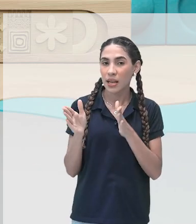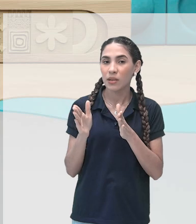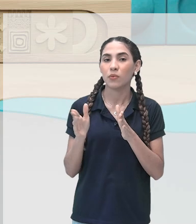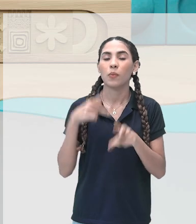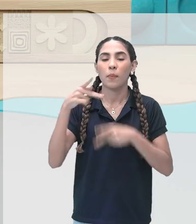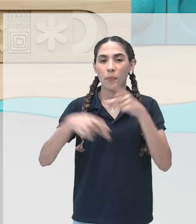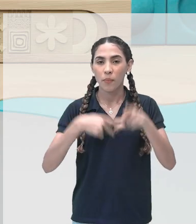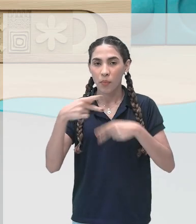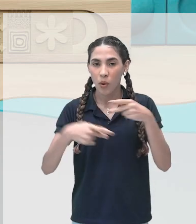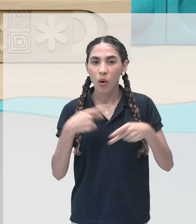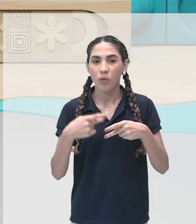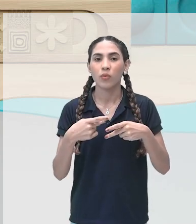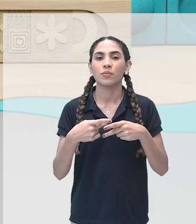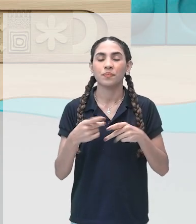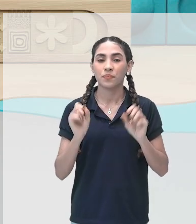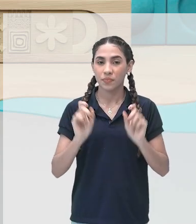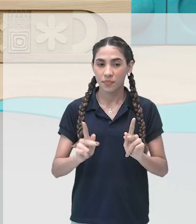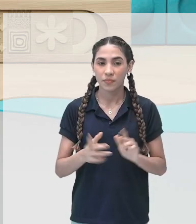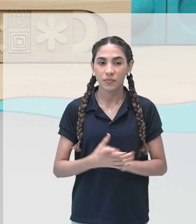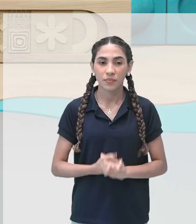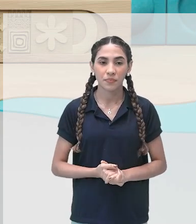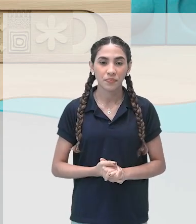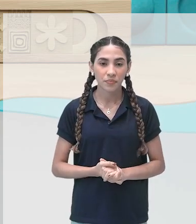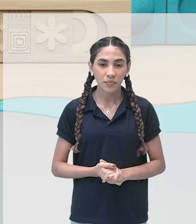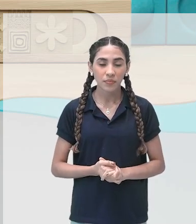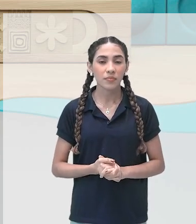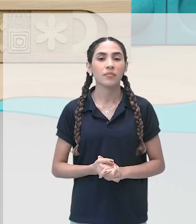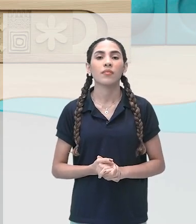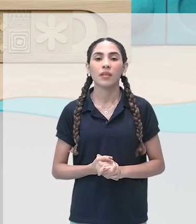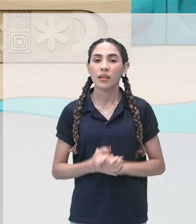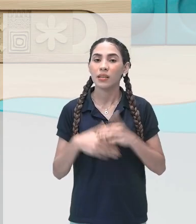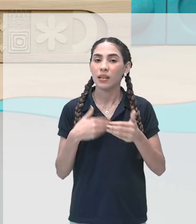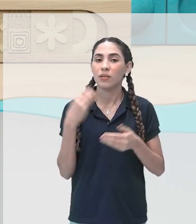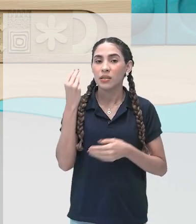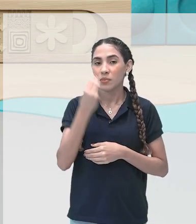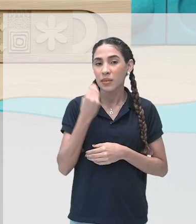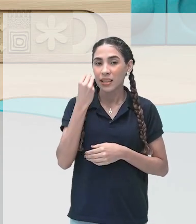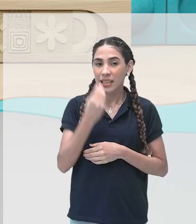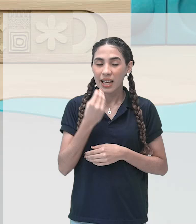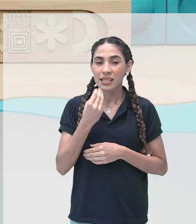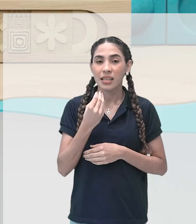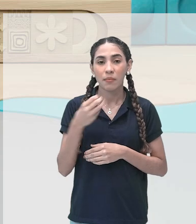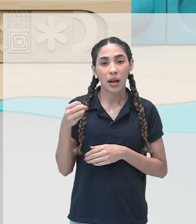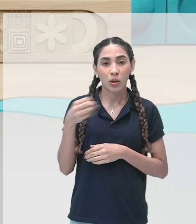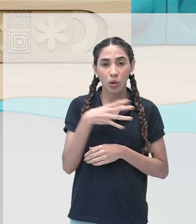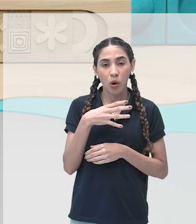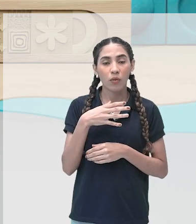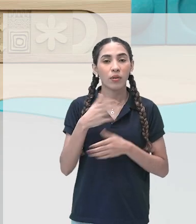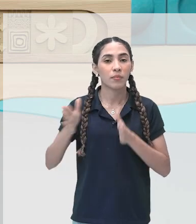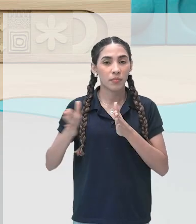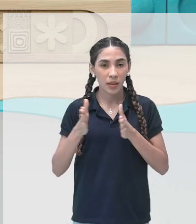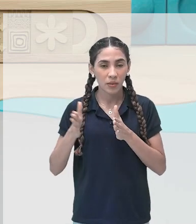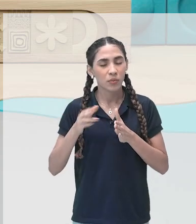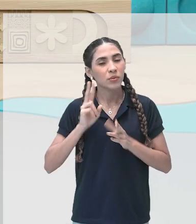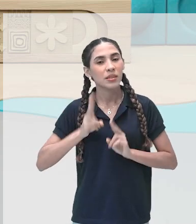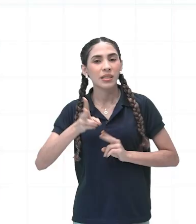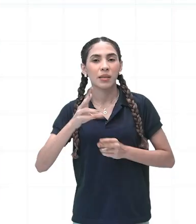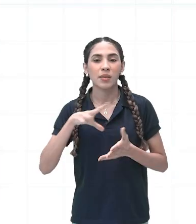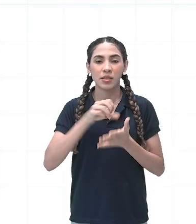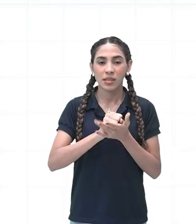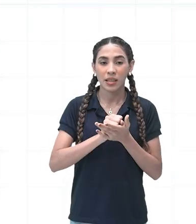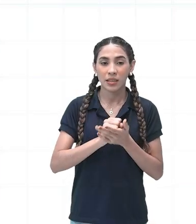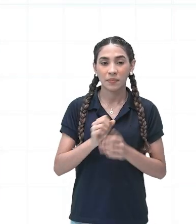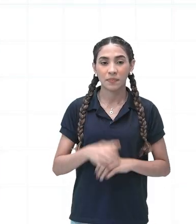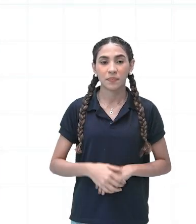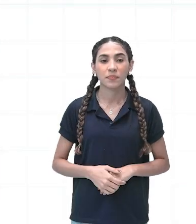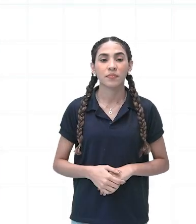povos estavam aí situados no tempo, correto? Essa entrada, essa passagem de fase vai sempre ser registrada. Pode passar a cartela,